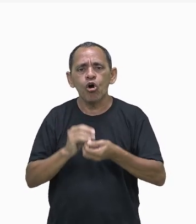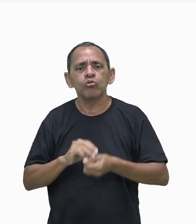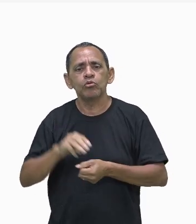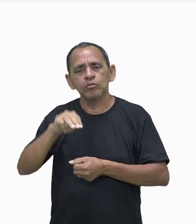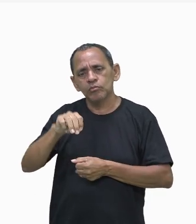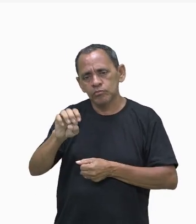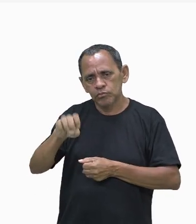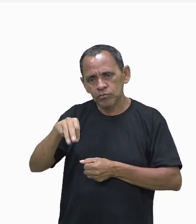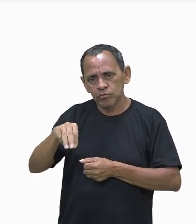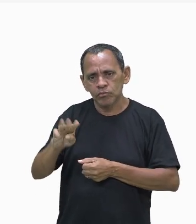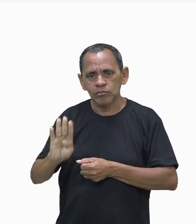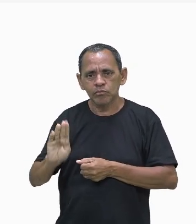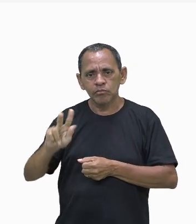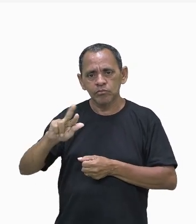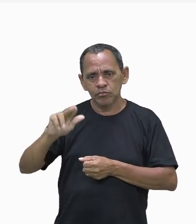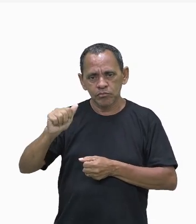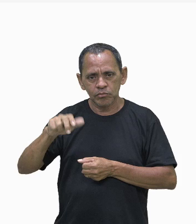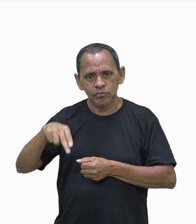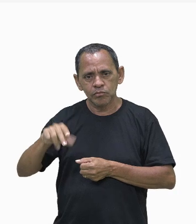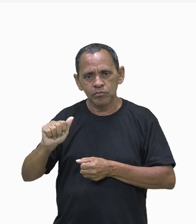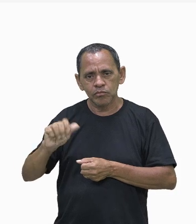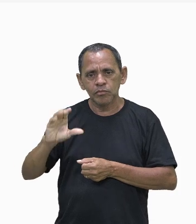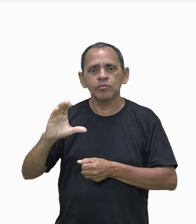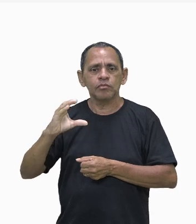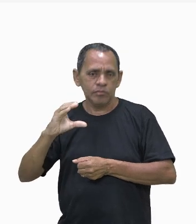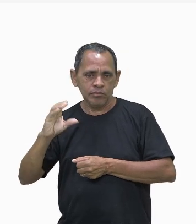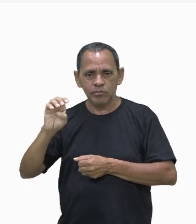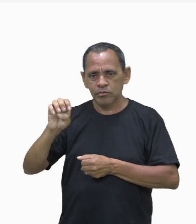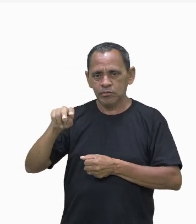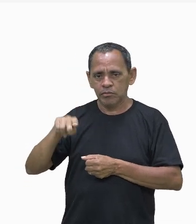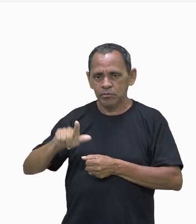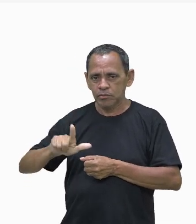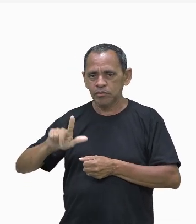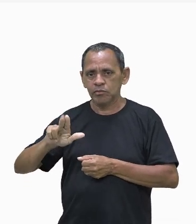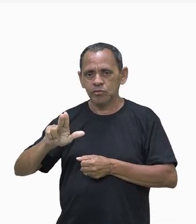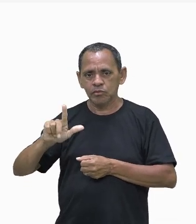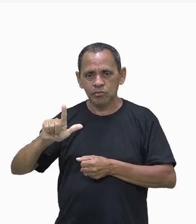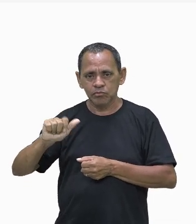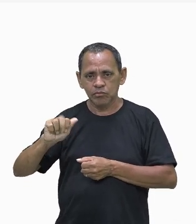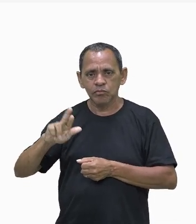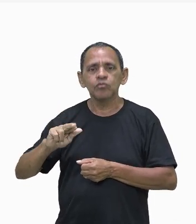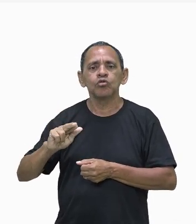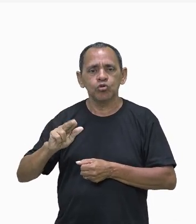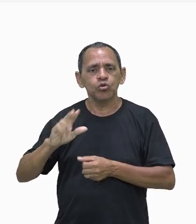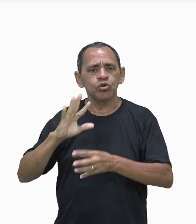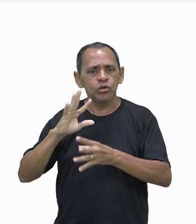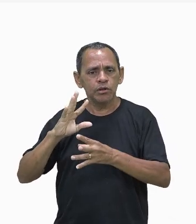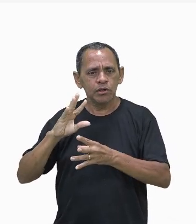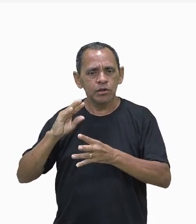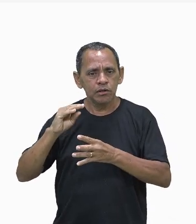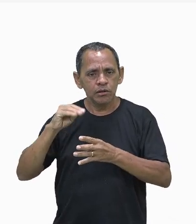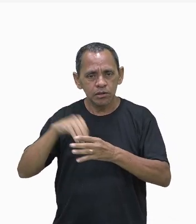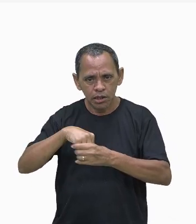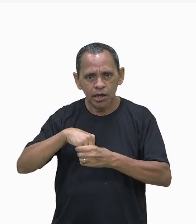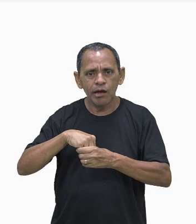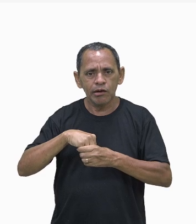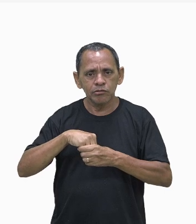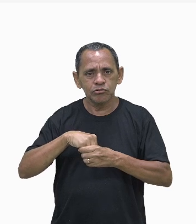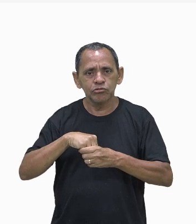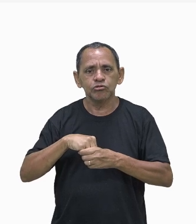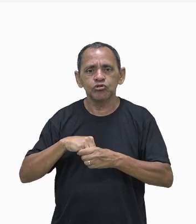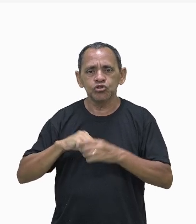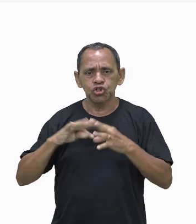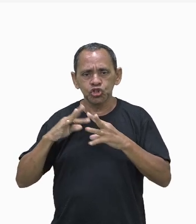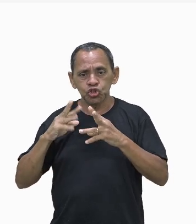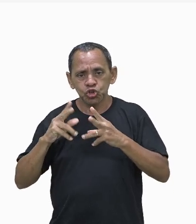uma estrutura presente em todos os organismos vivos. E aí, quando eu digo em todos os